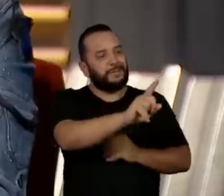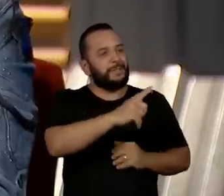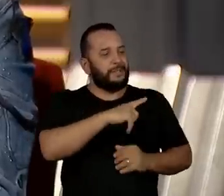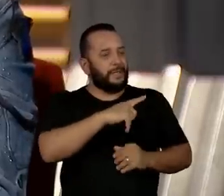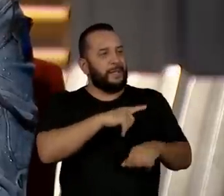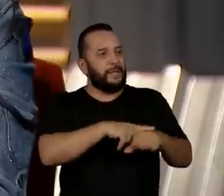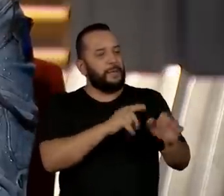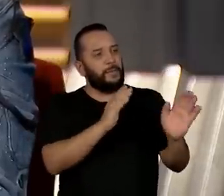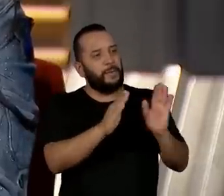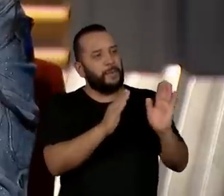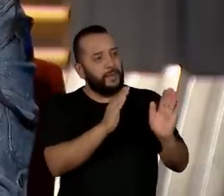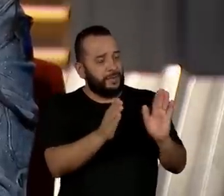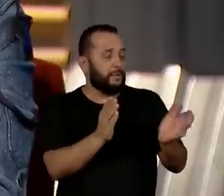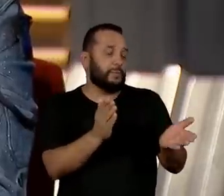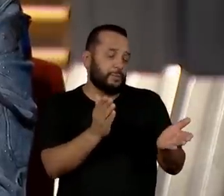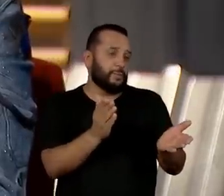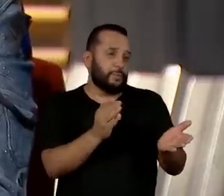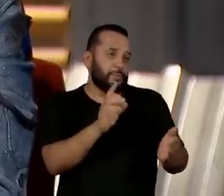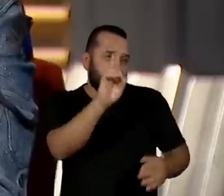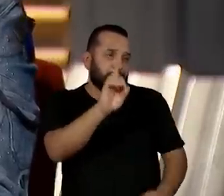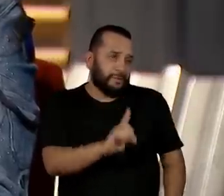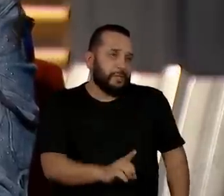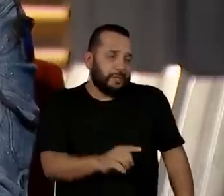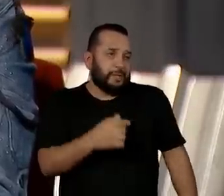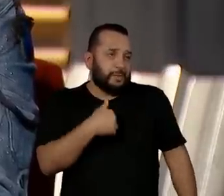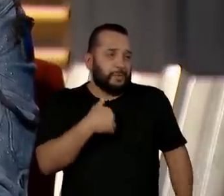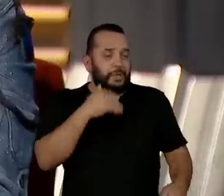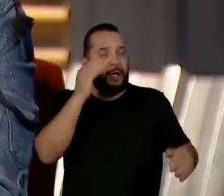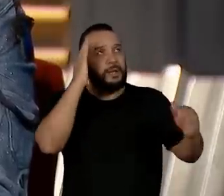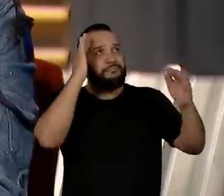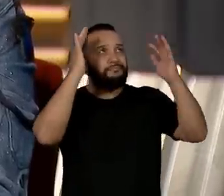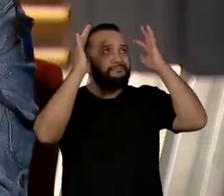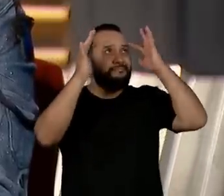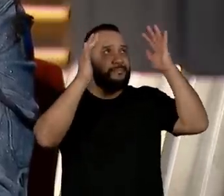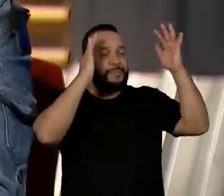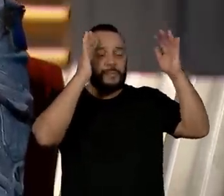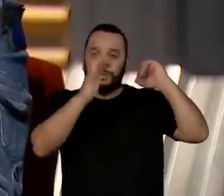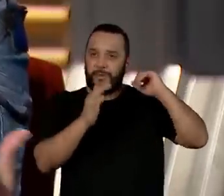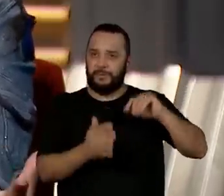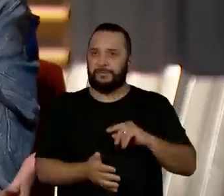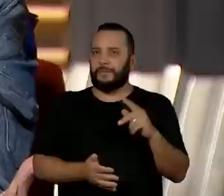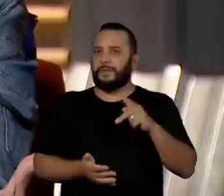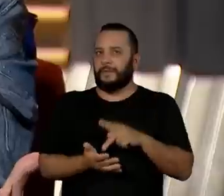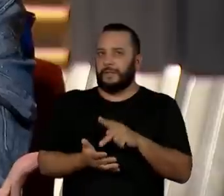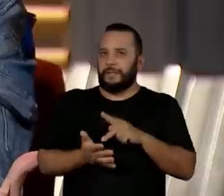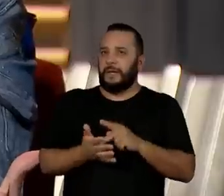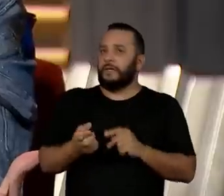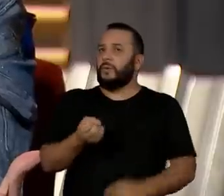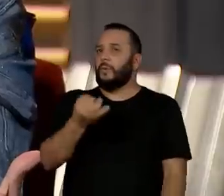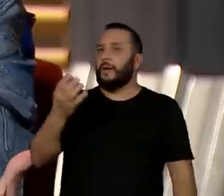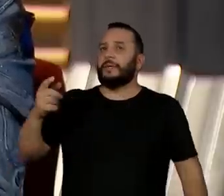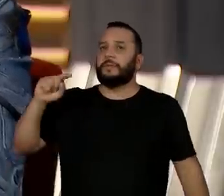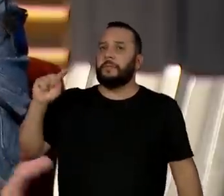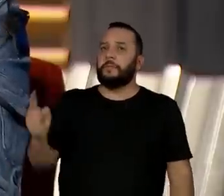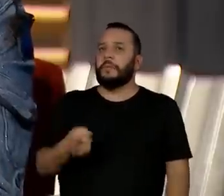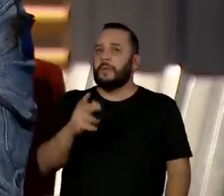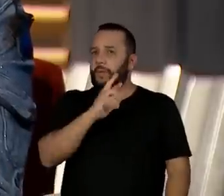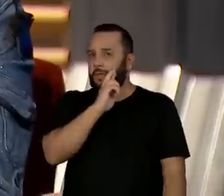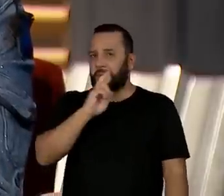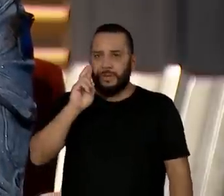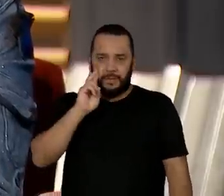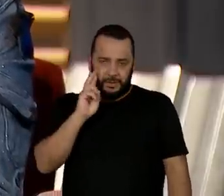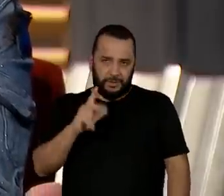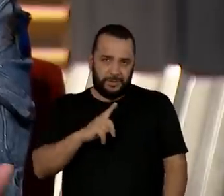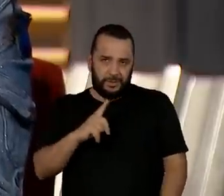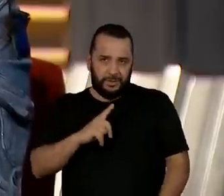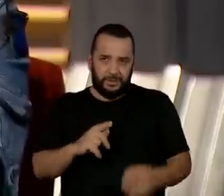Essa ilusão inclusive né imagina Assim quantos mil restaurante tem em São Paulo